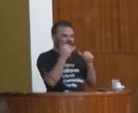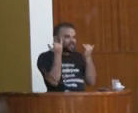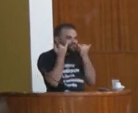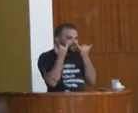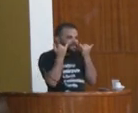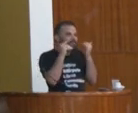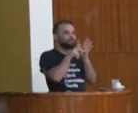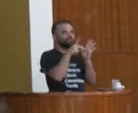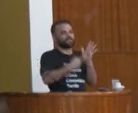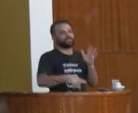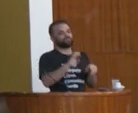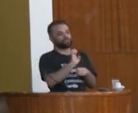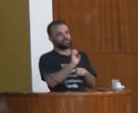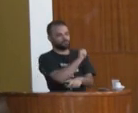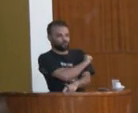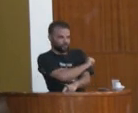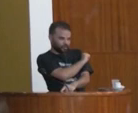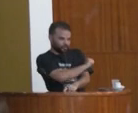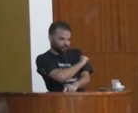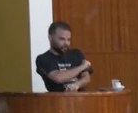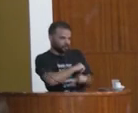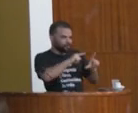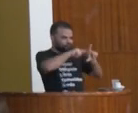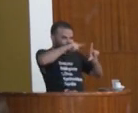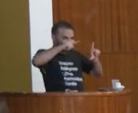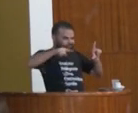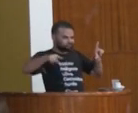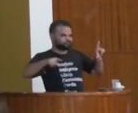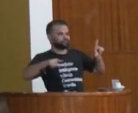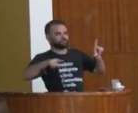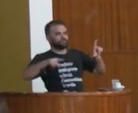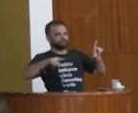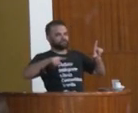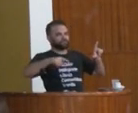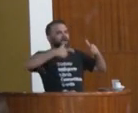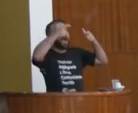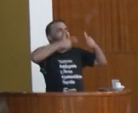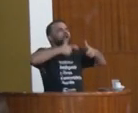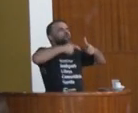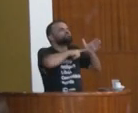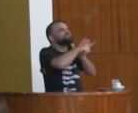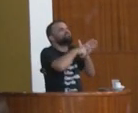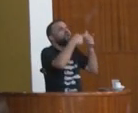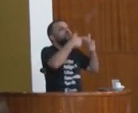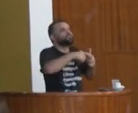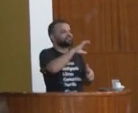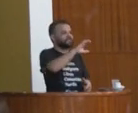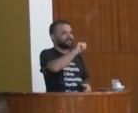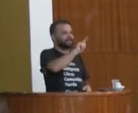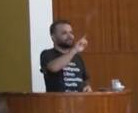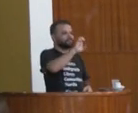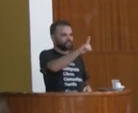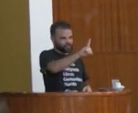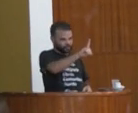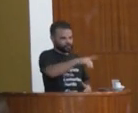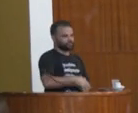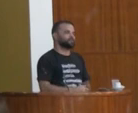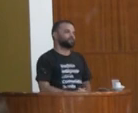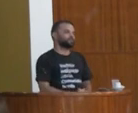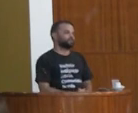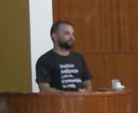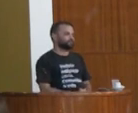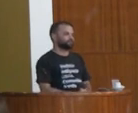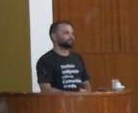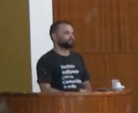Essas estatísticas foram tiradas do CAGED, né? Do E-Social, mas do CAGED. Para vocês terem uma ideia da